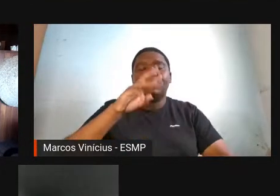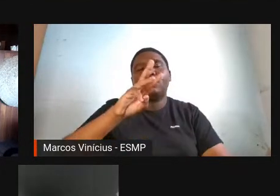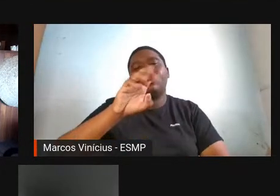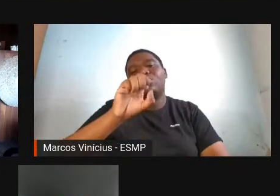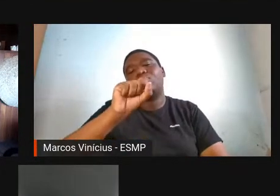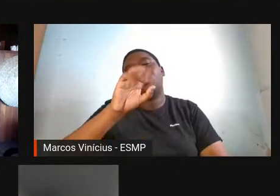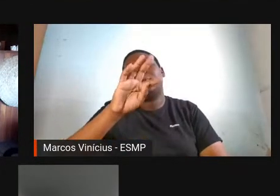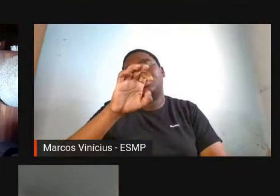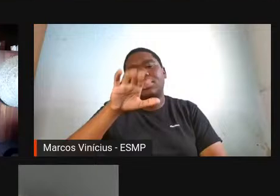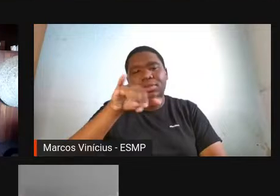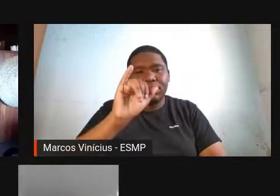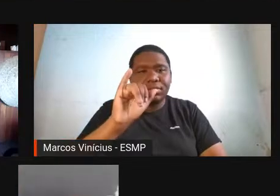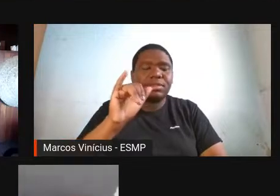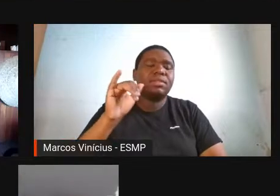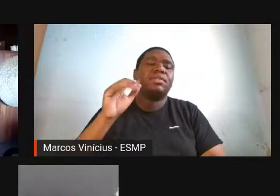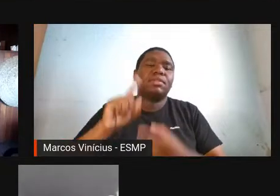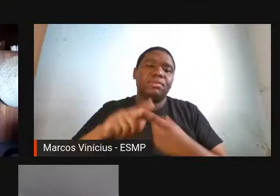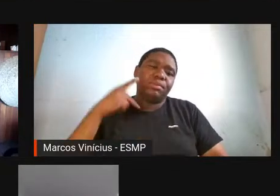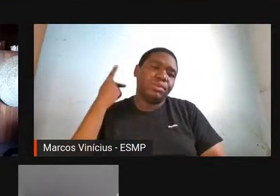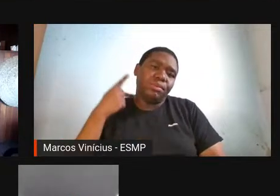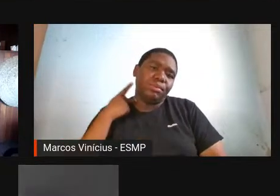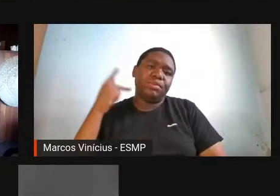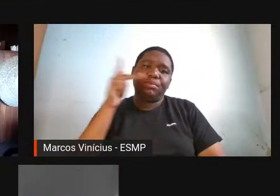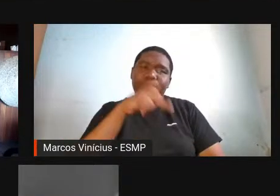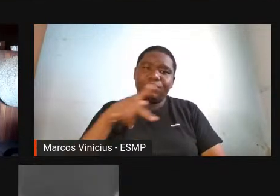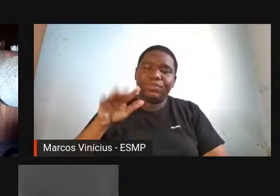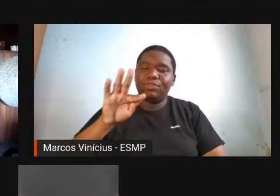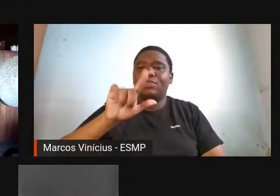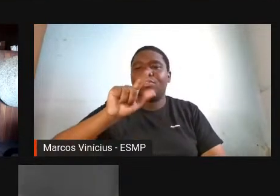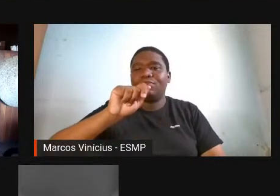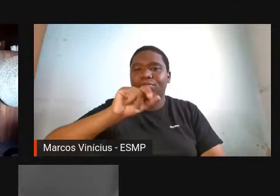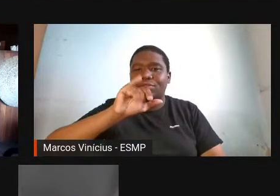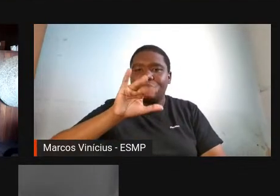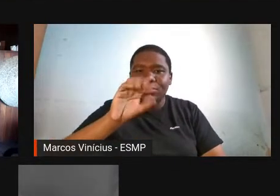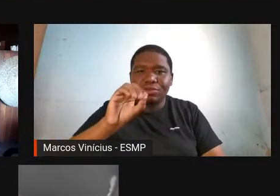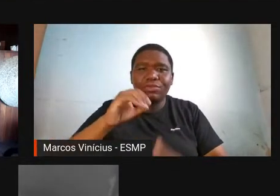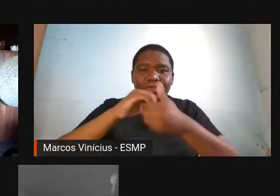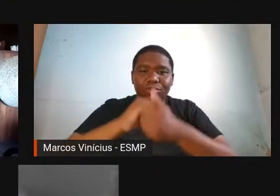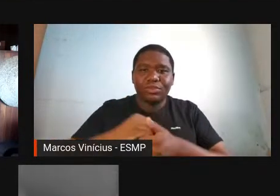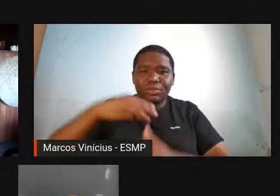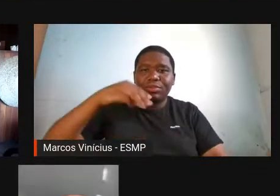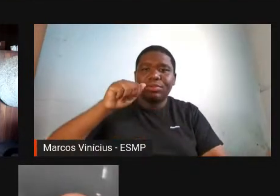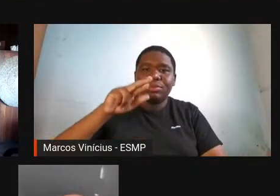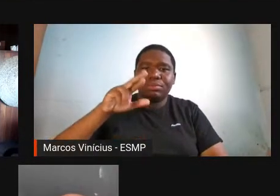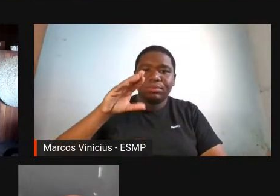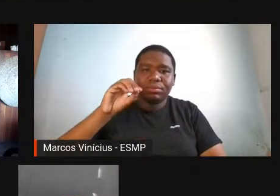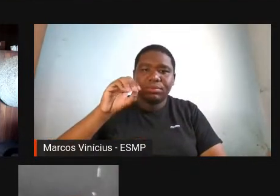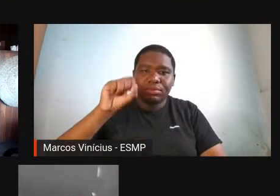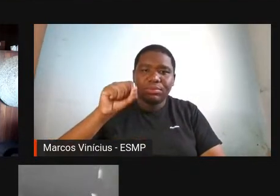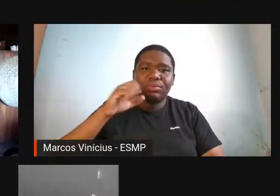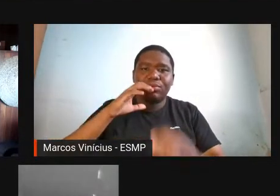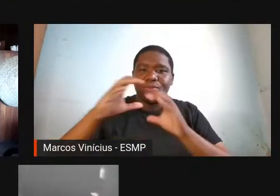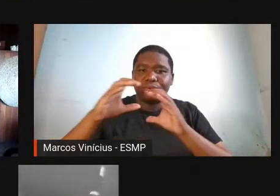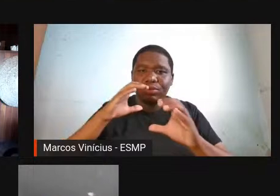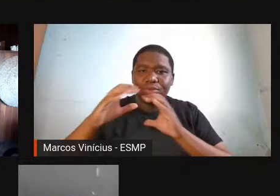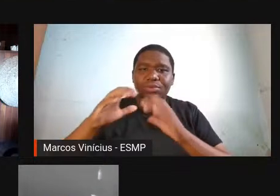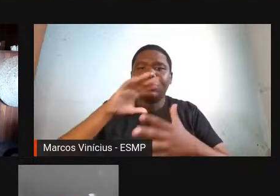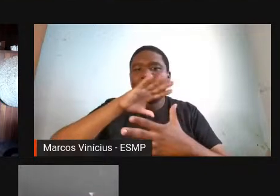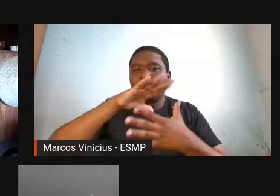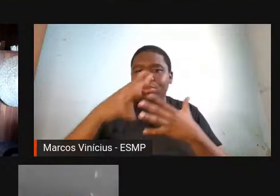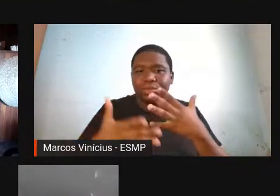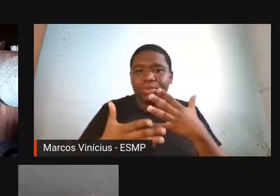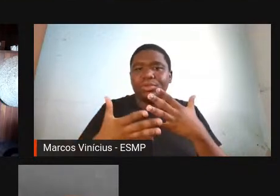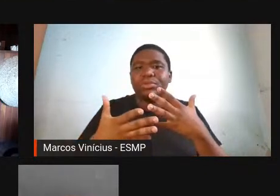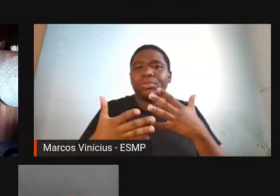a colega doutora Miriam, cumprimentar o professor Flávio, cumprimentar o Marcos, que fazendo comunicação em linguagem de